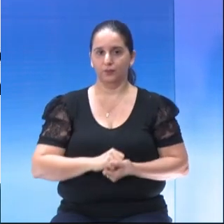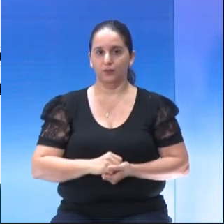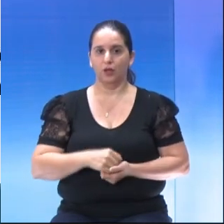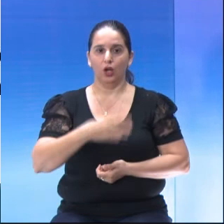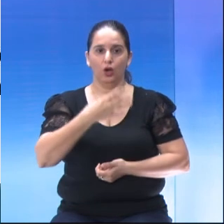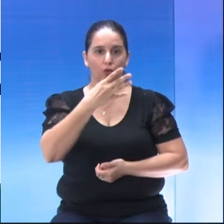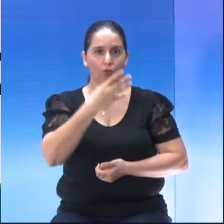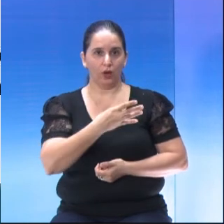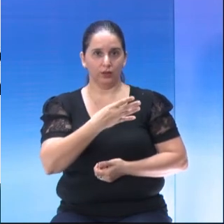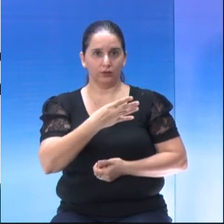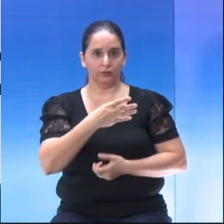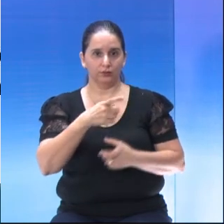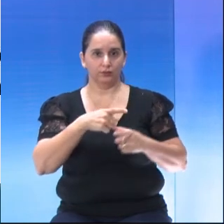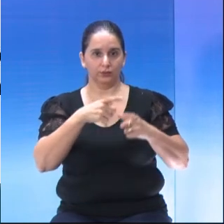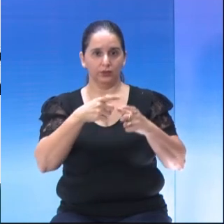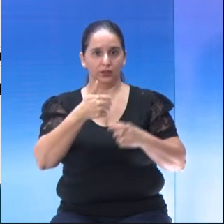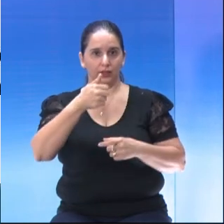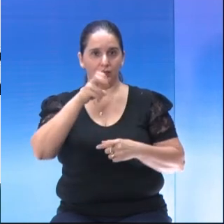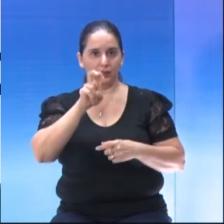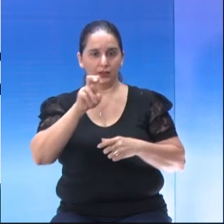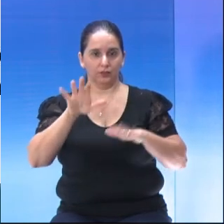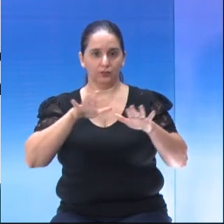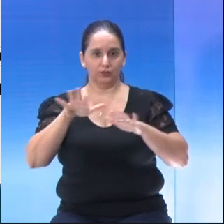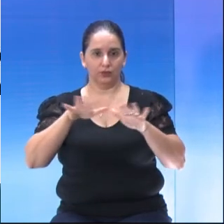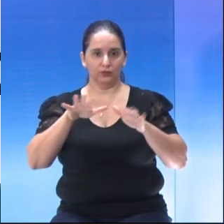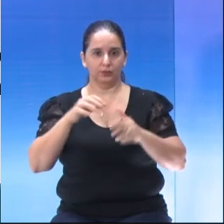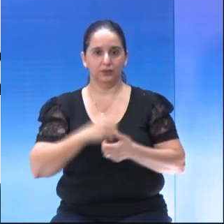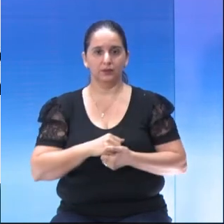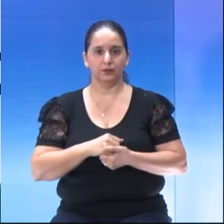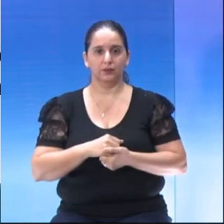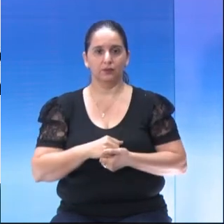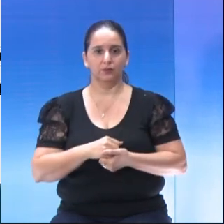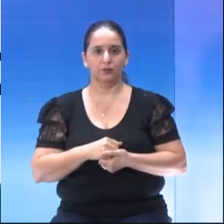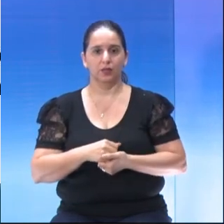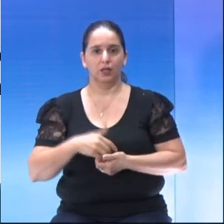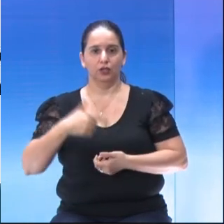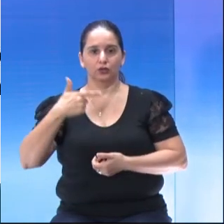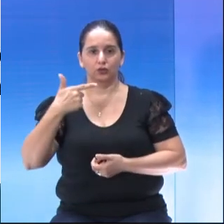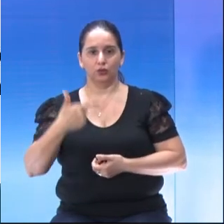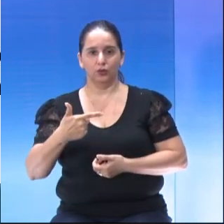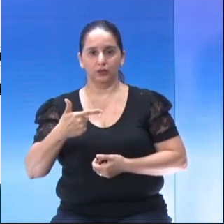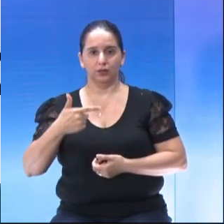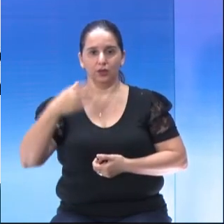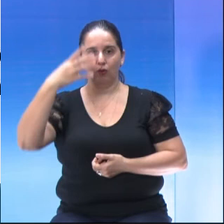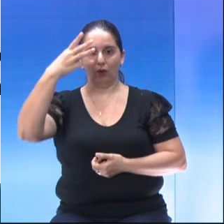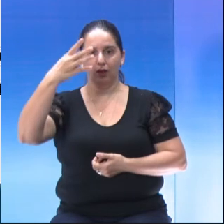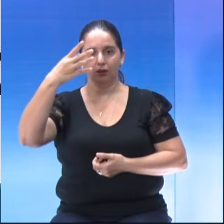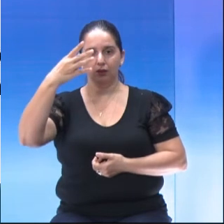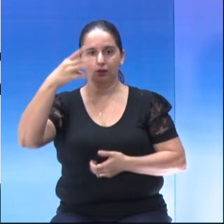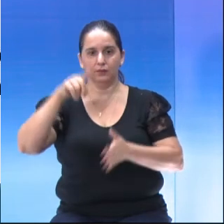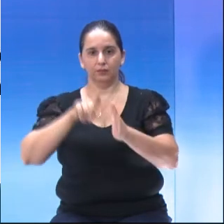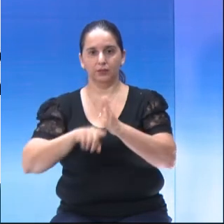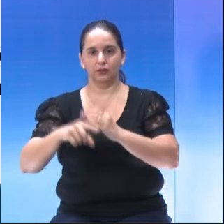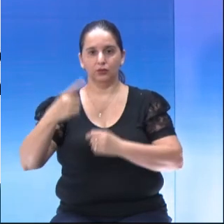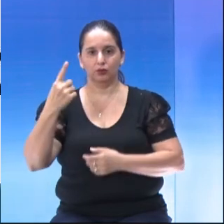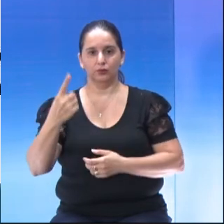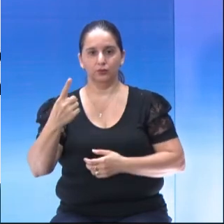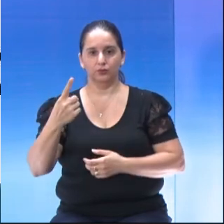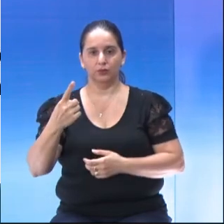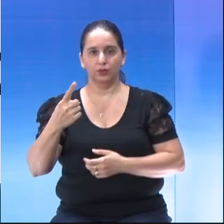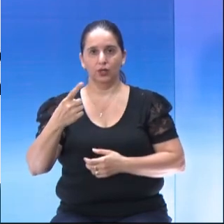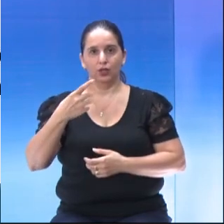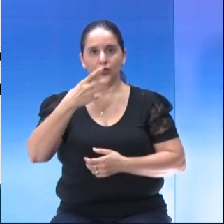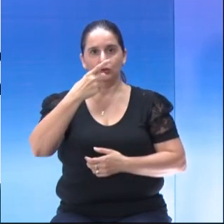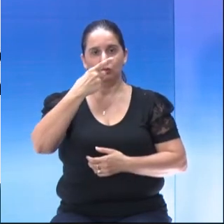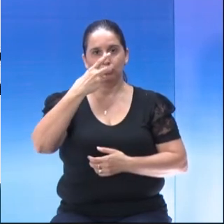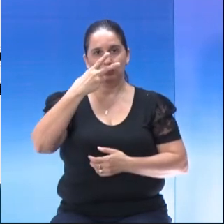dá 7. Com 4 discos, eu tenho que ter 15 movimentos no mínimo. Então, vamos lá.